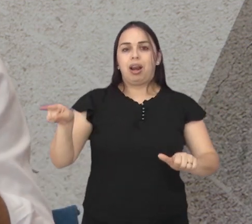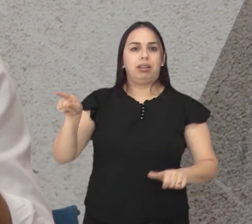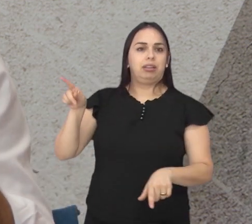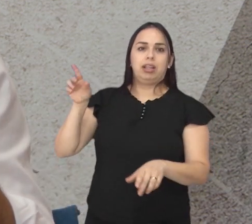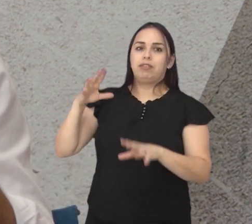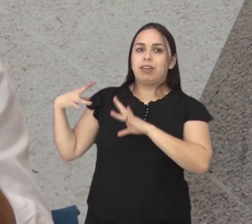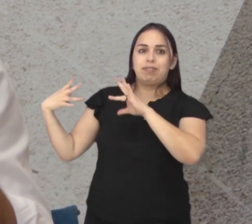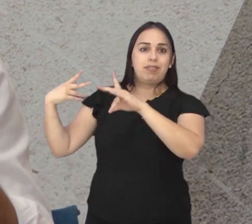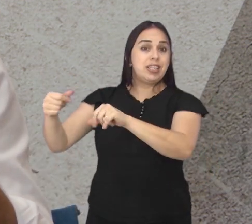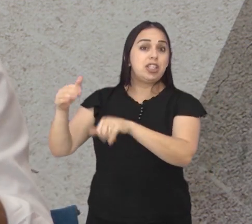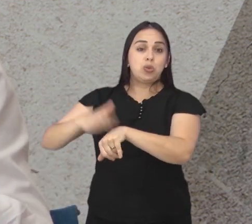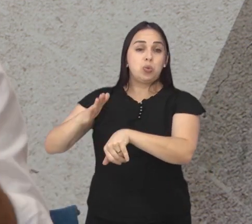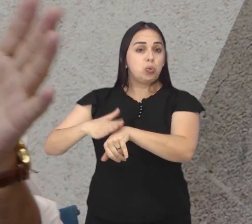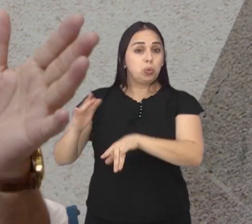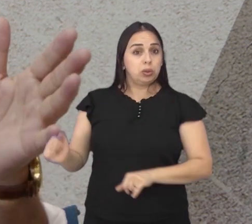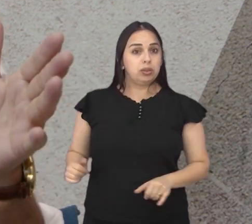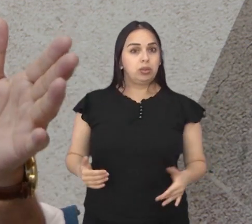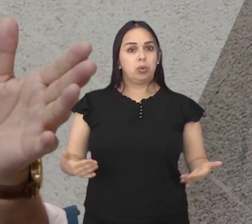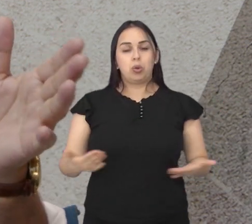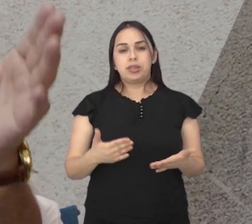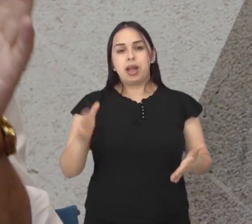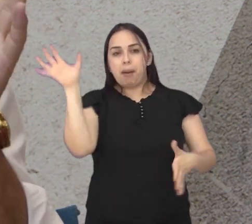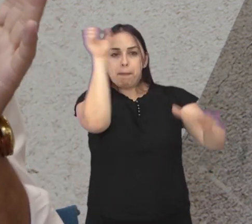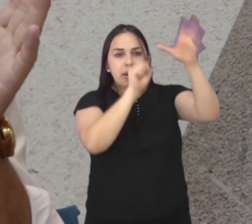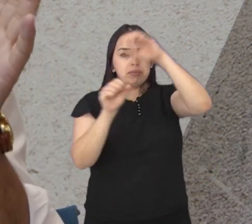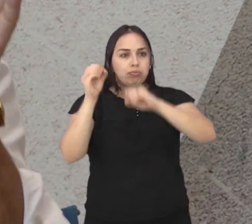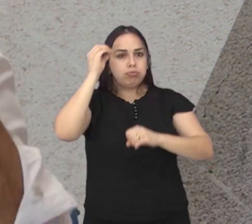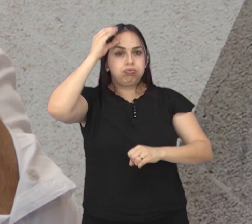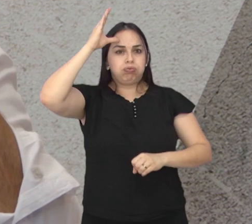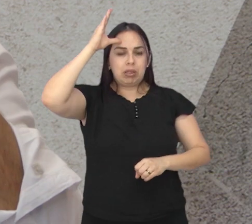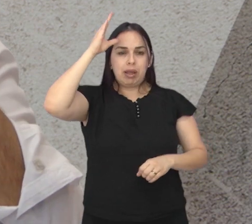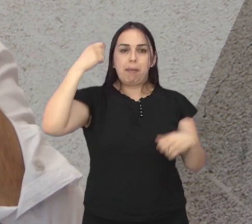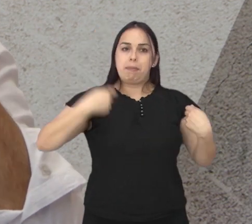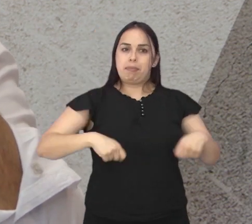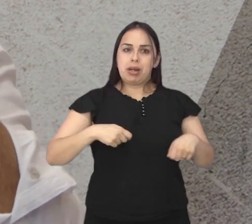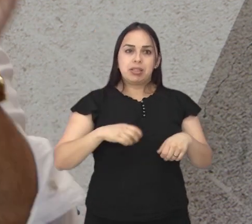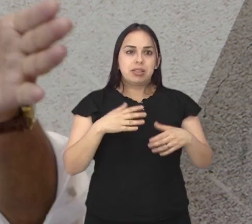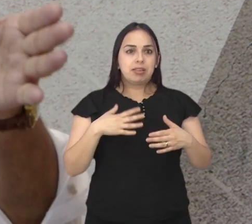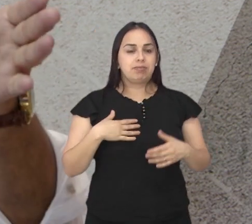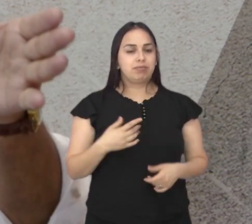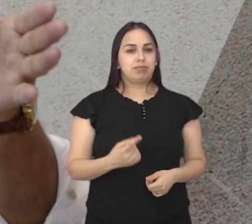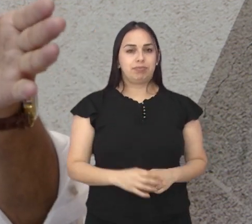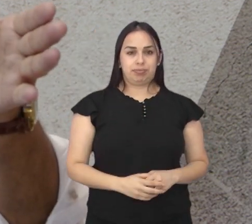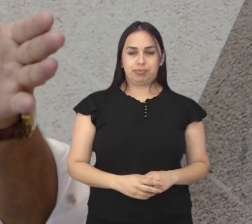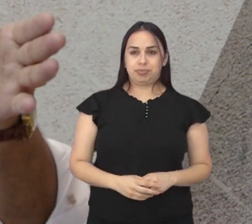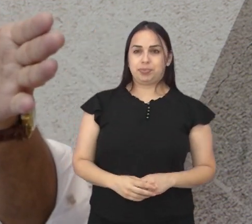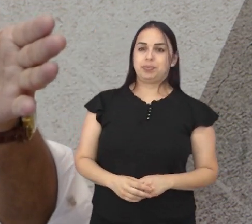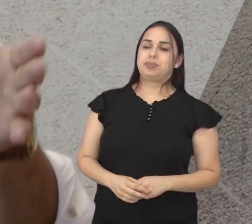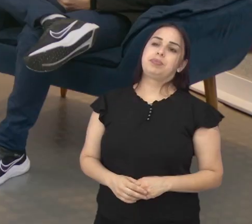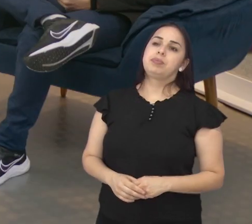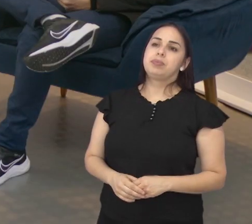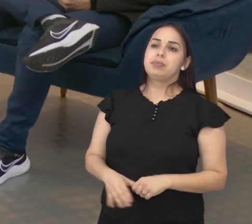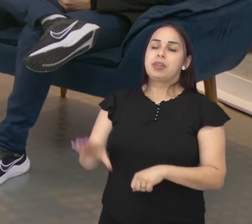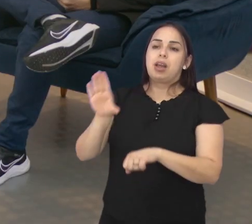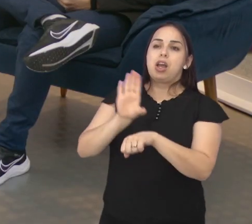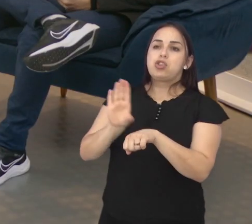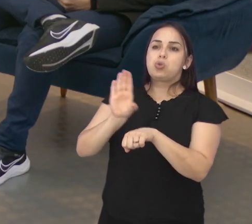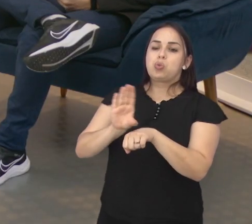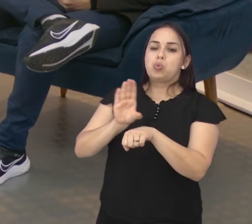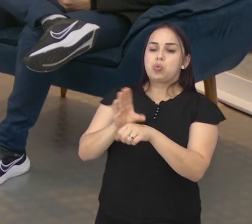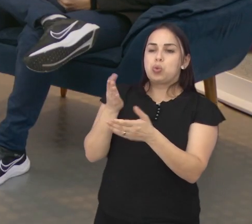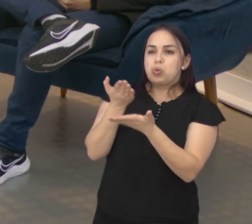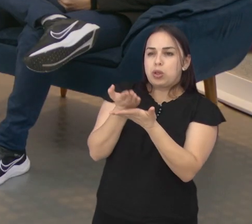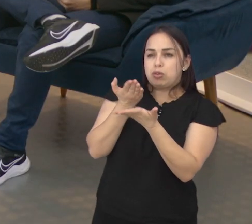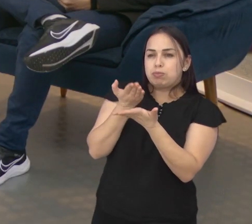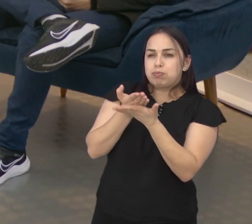alternador, né? Hoje não, hoje você tem que fazer tudo. Então, você tem que meio que se especializar em alguma coisa. E esses cursos